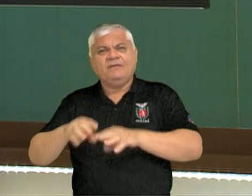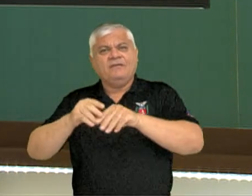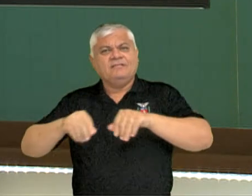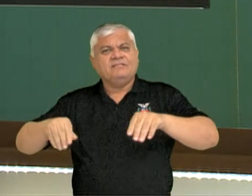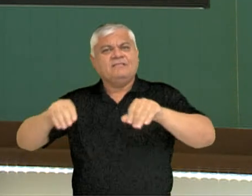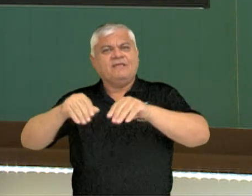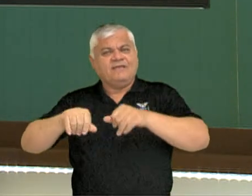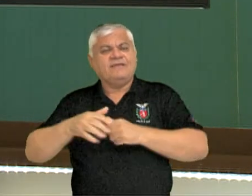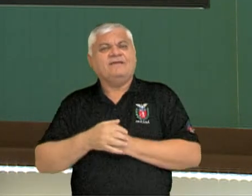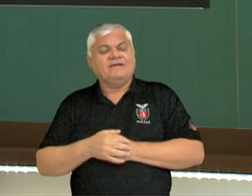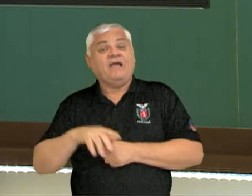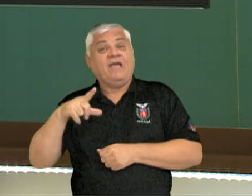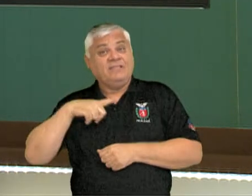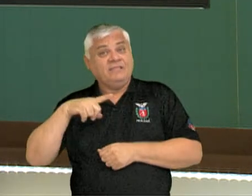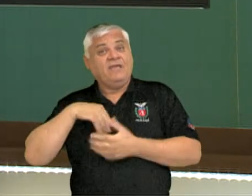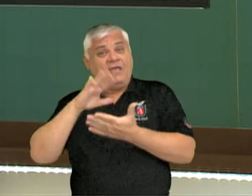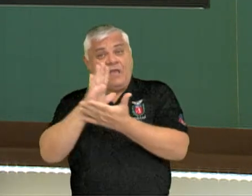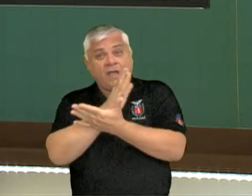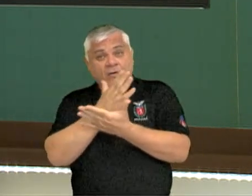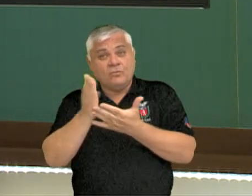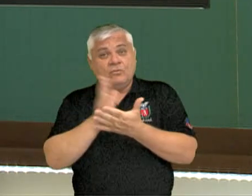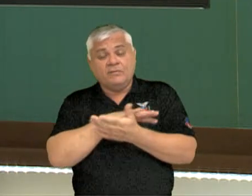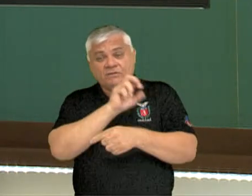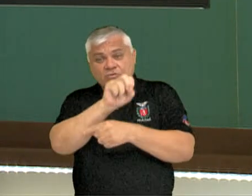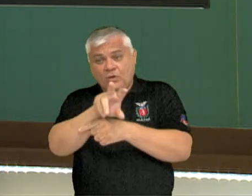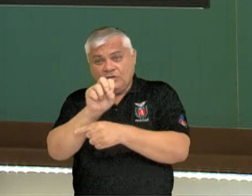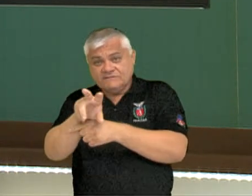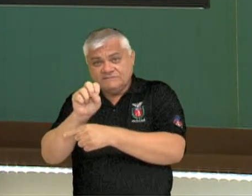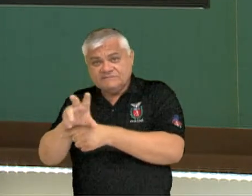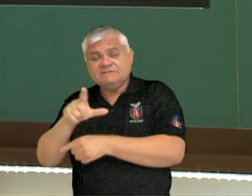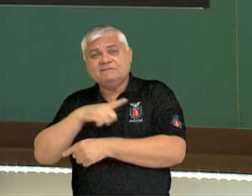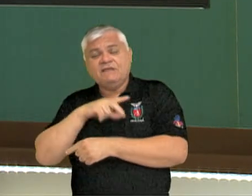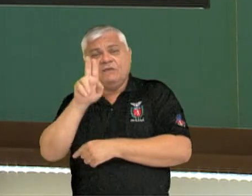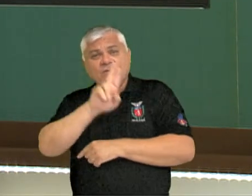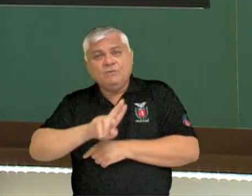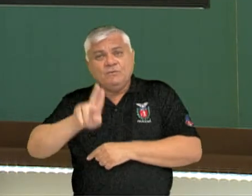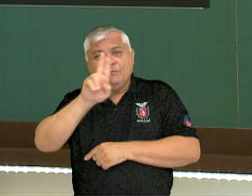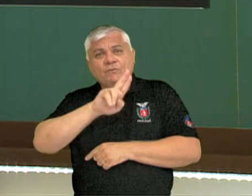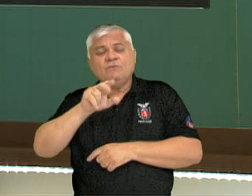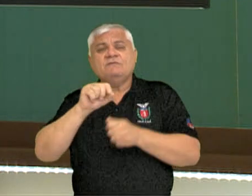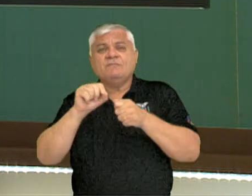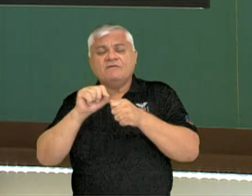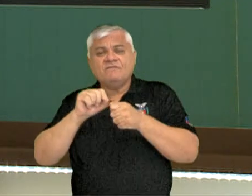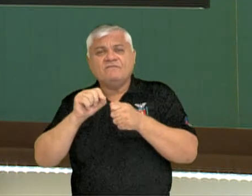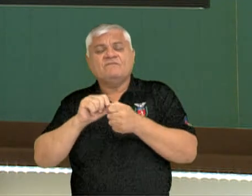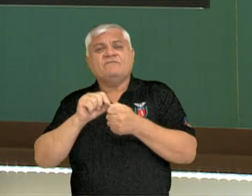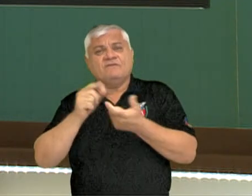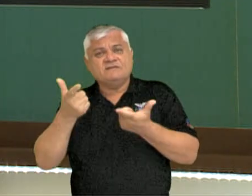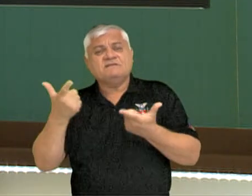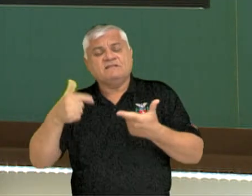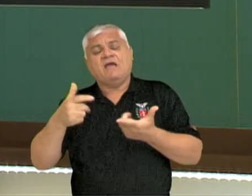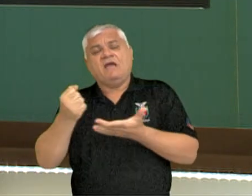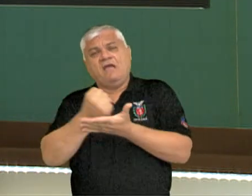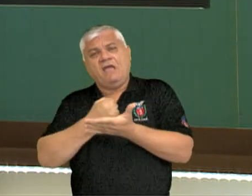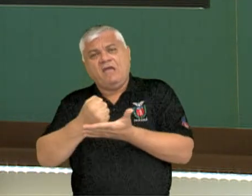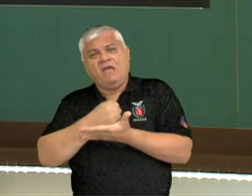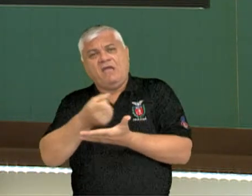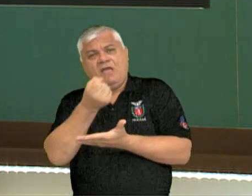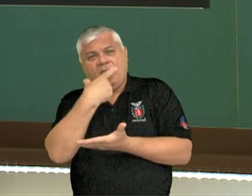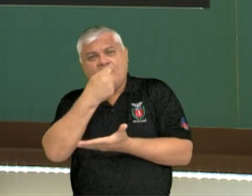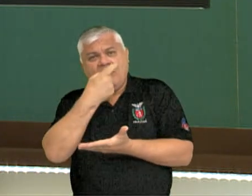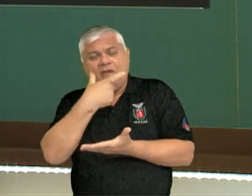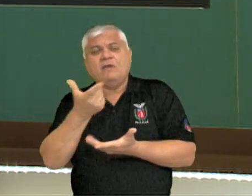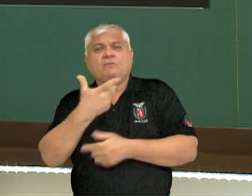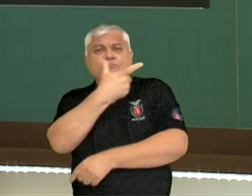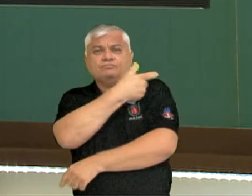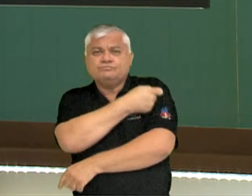algumas toxinas de algumas espécies de briófitas que são utilizadas então para a produção de antibióticos na indústria farmacêutica